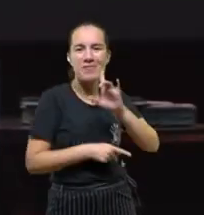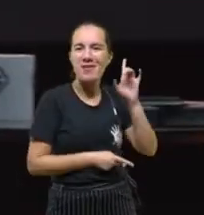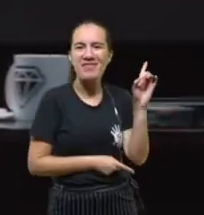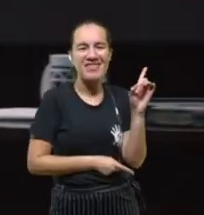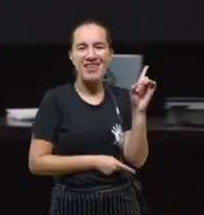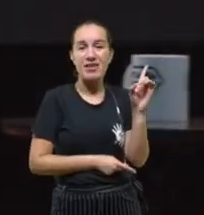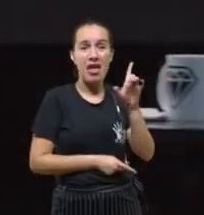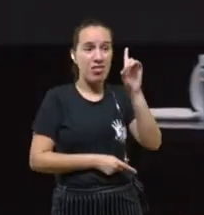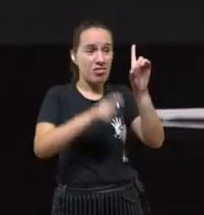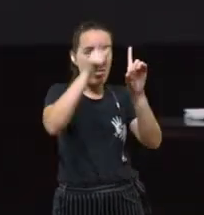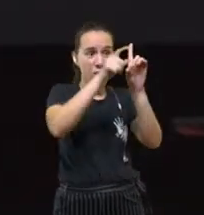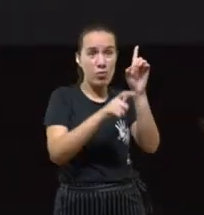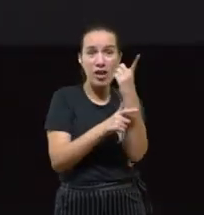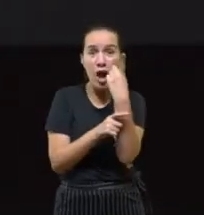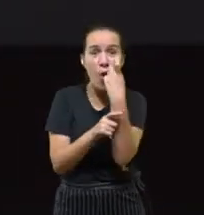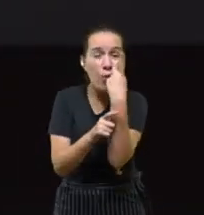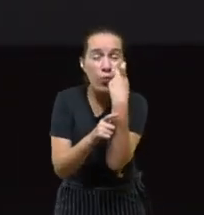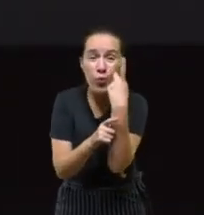Deus é um só.